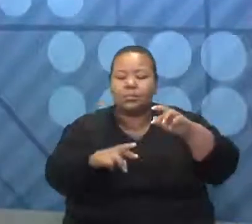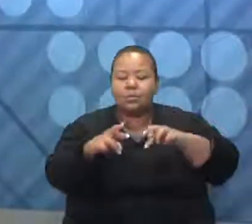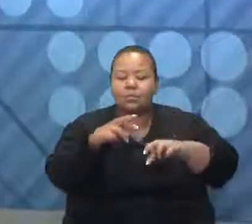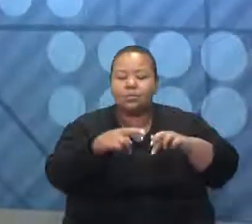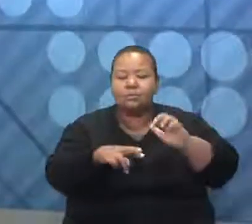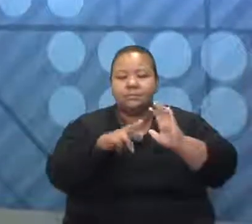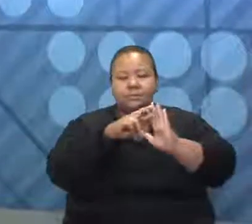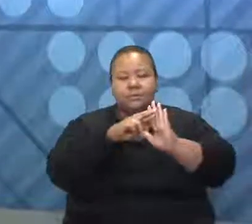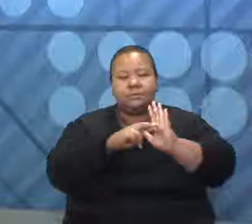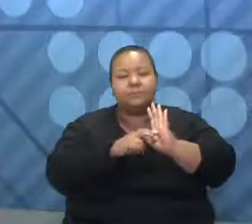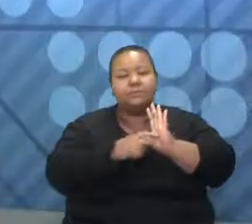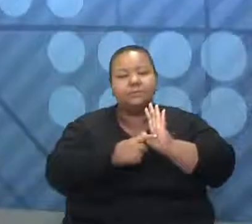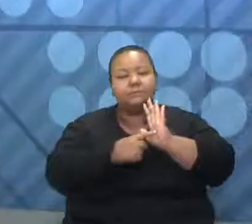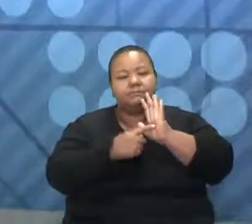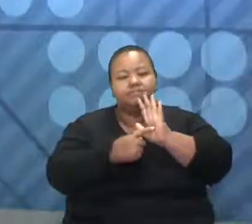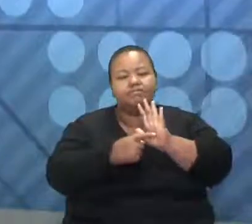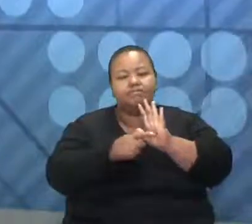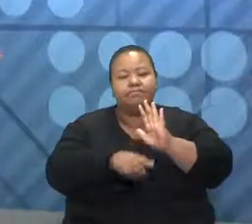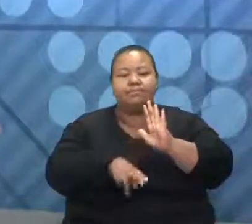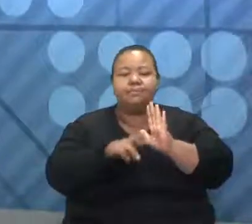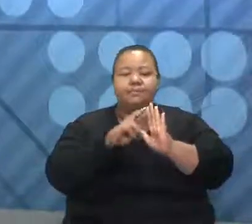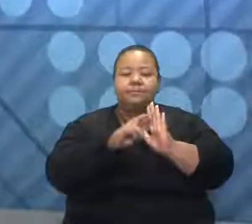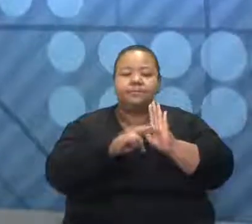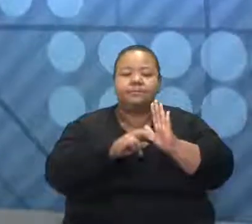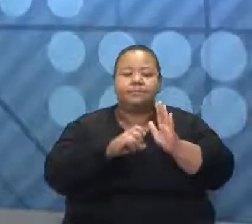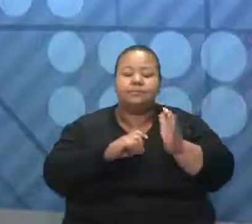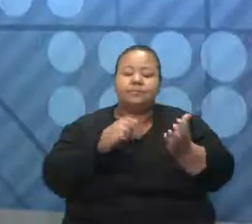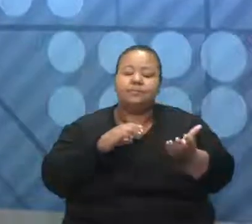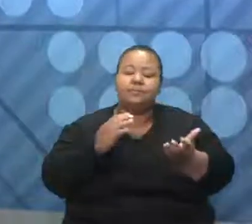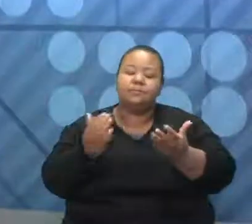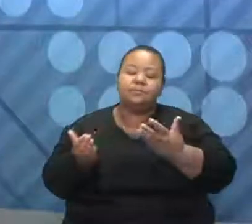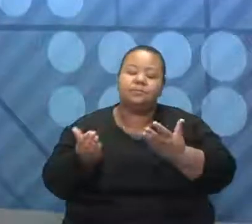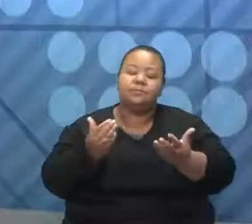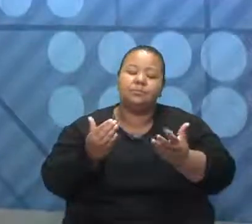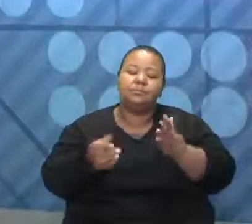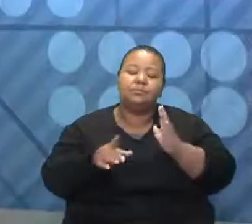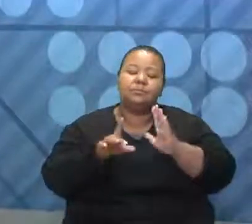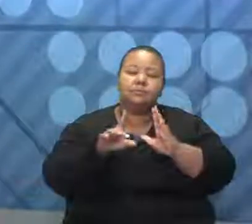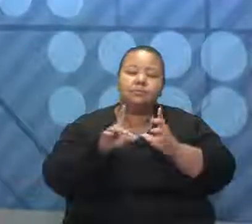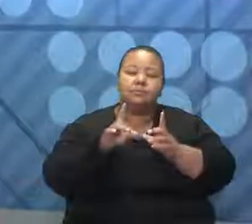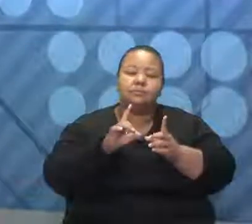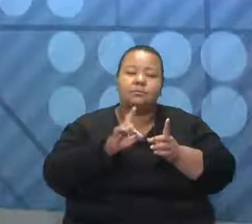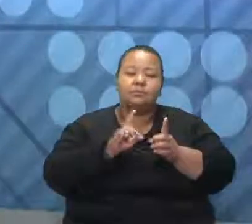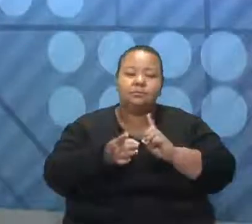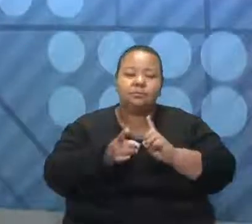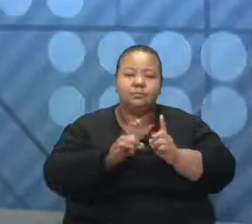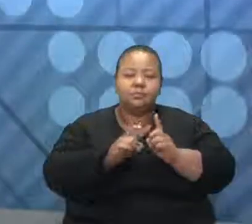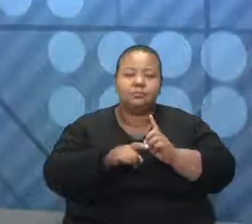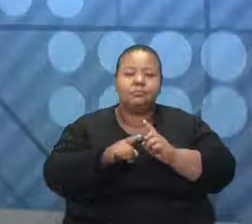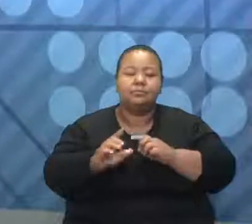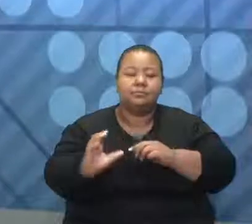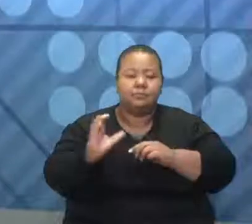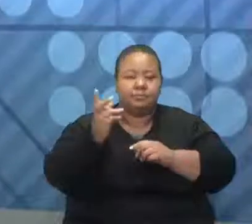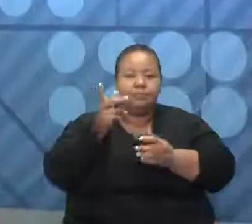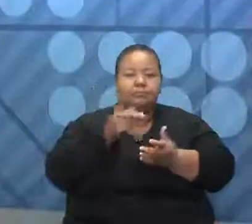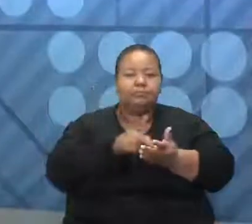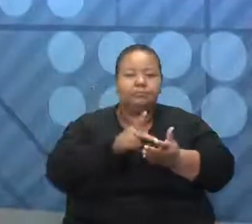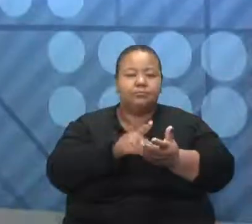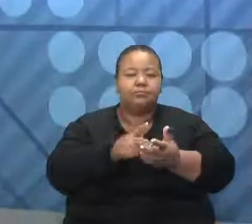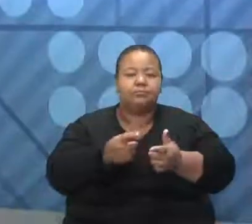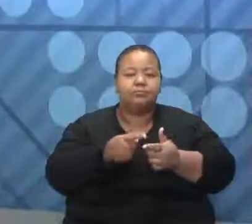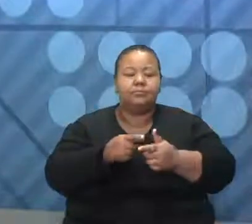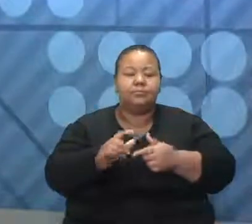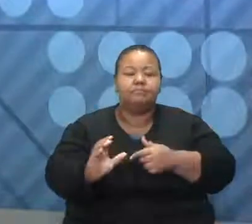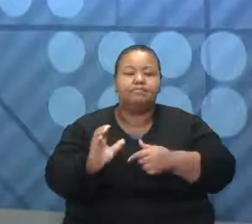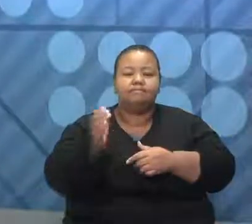vai apresentar ali, porque daí o relatório vai comparar os dados com o que aconteceu e os motivos que